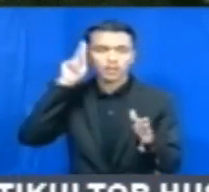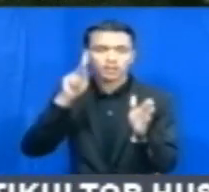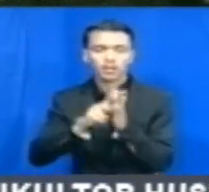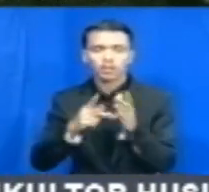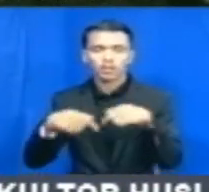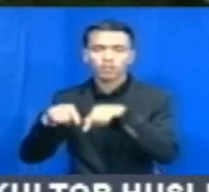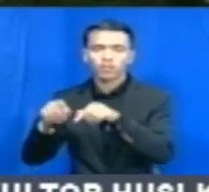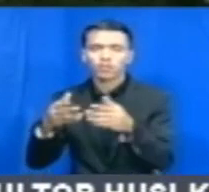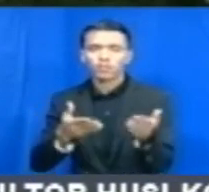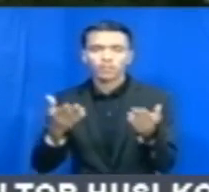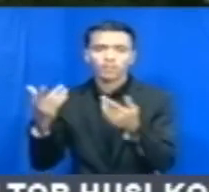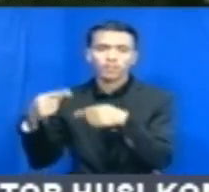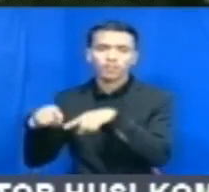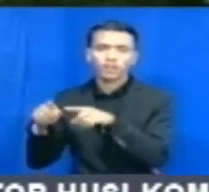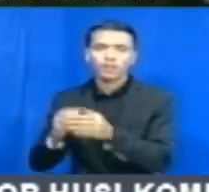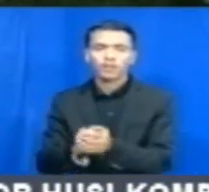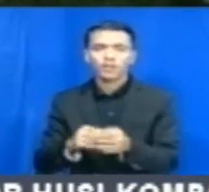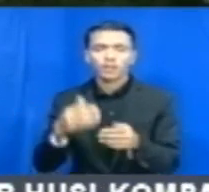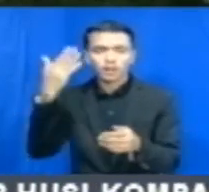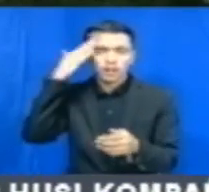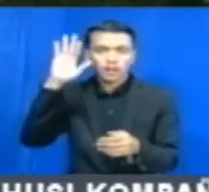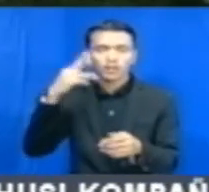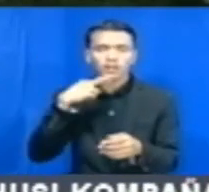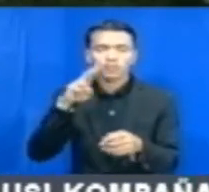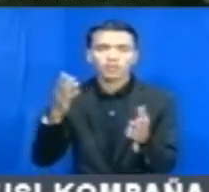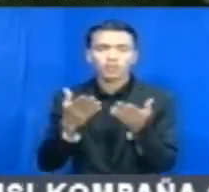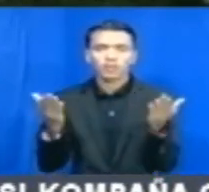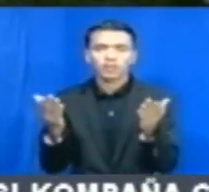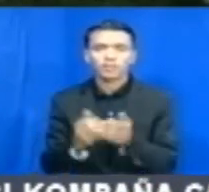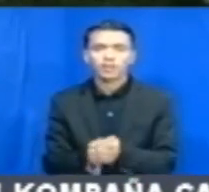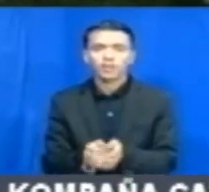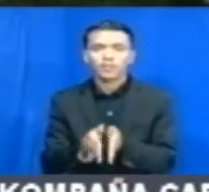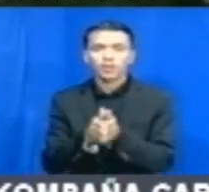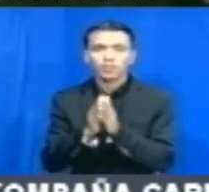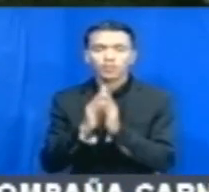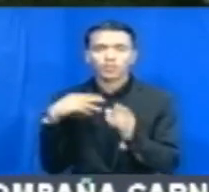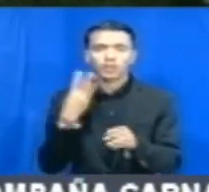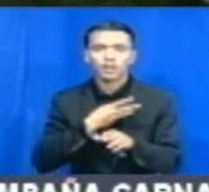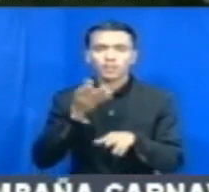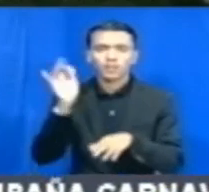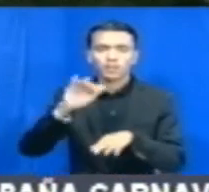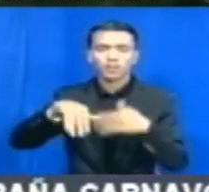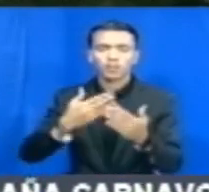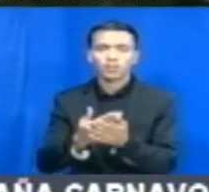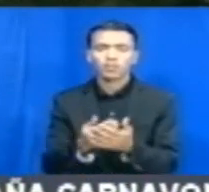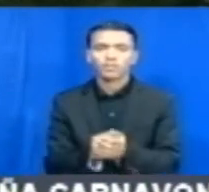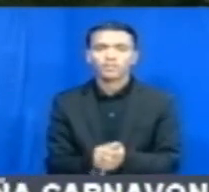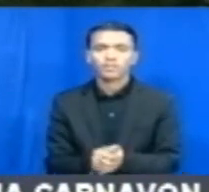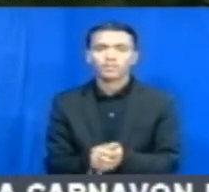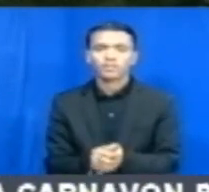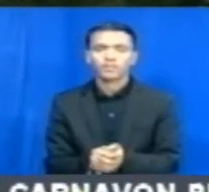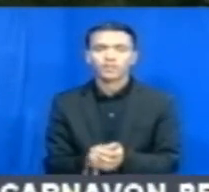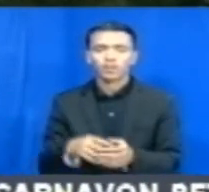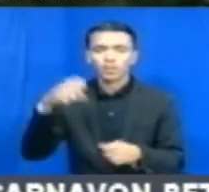luriba atam atam ni saya latin ni ne bisudar ni mami latin mai husu to amisir ni hutum ni ne bisudar Sesed ba ami